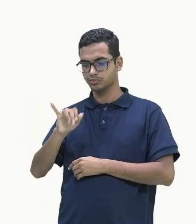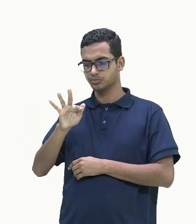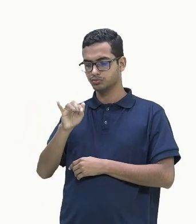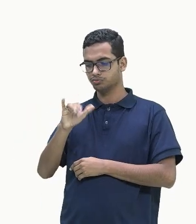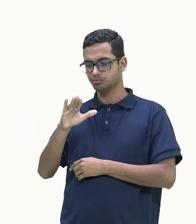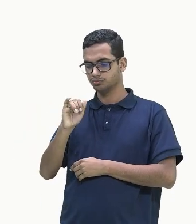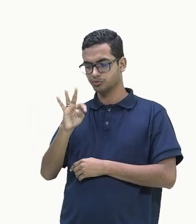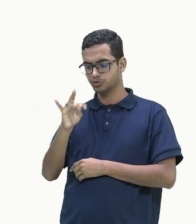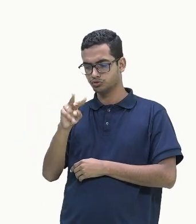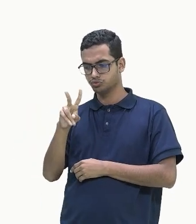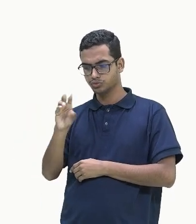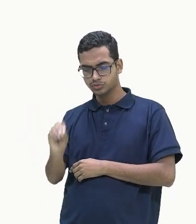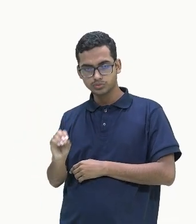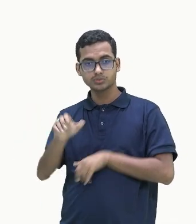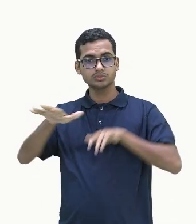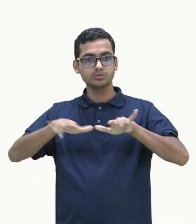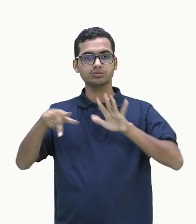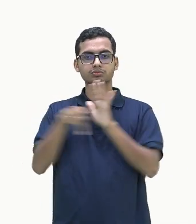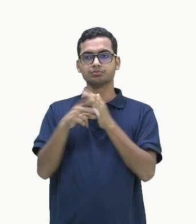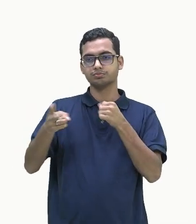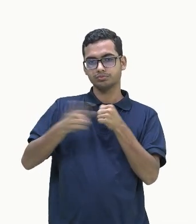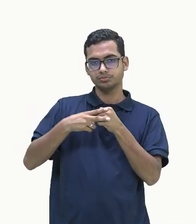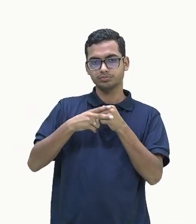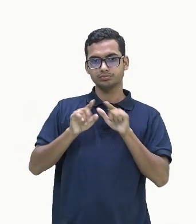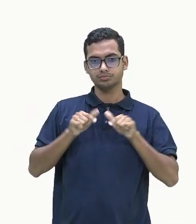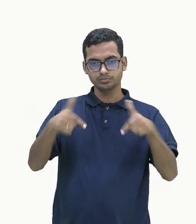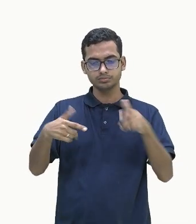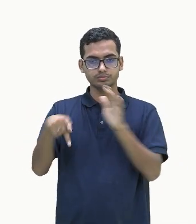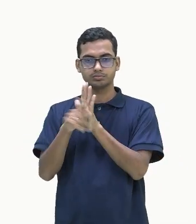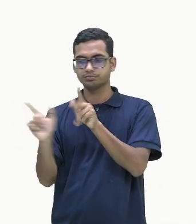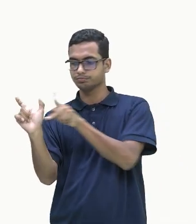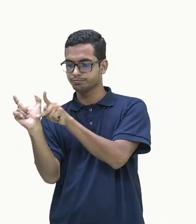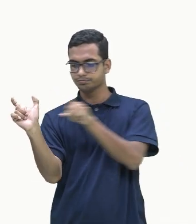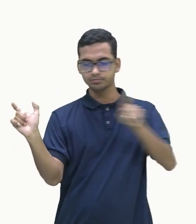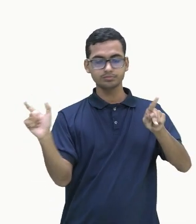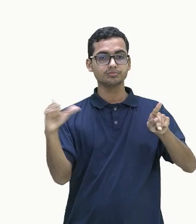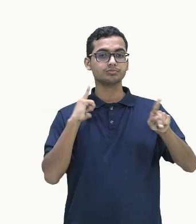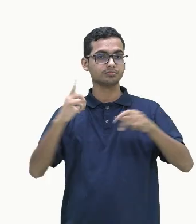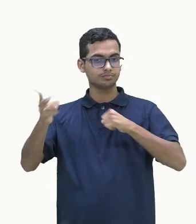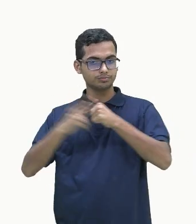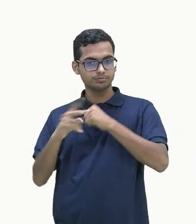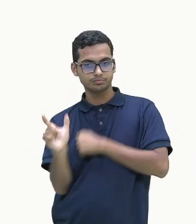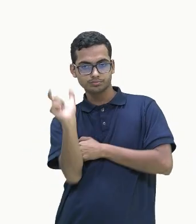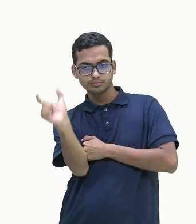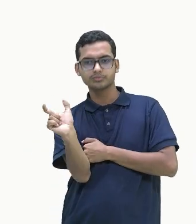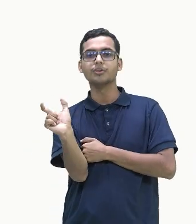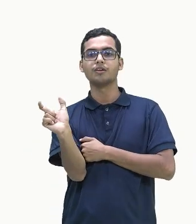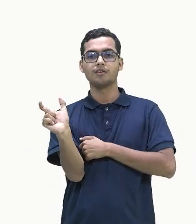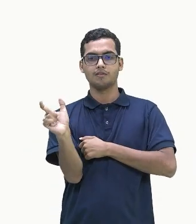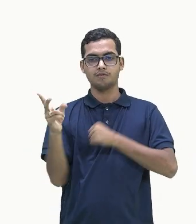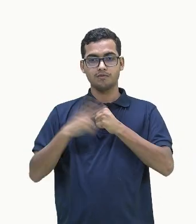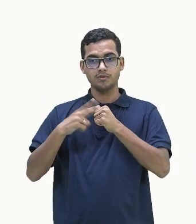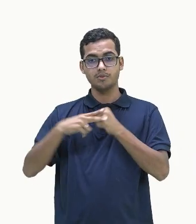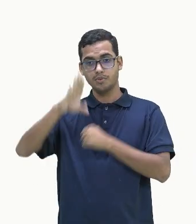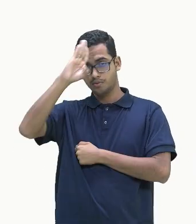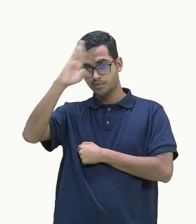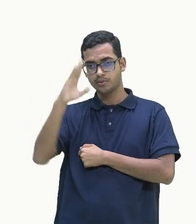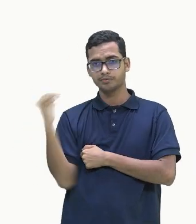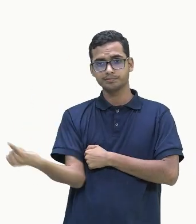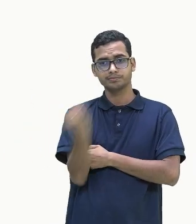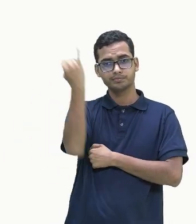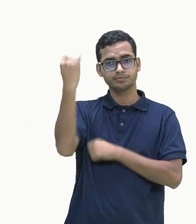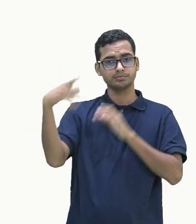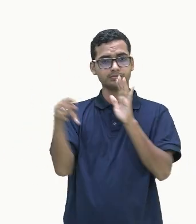de ação. Então, esse meu predicado é verbal. O verbo é a palavra mais importante, então o verbo é também